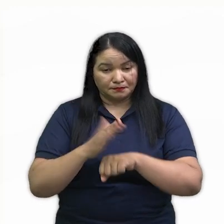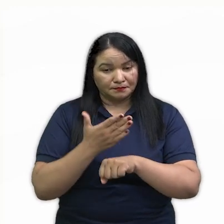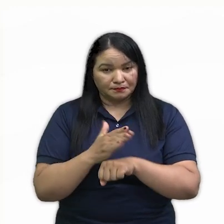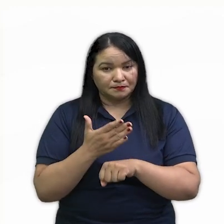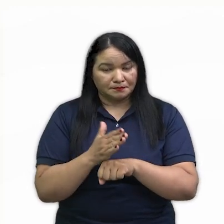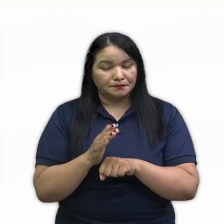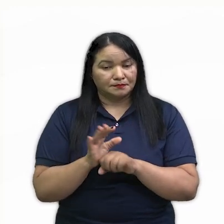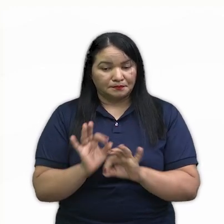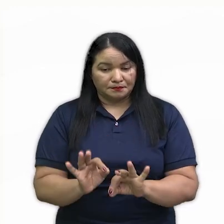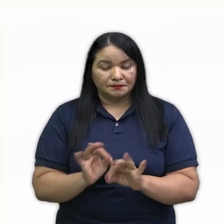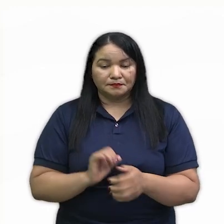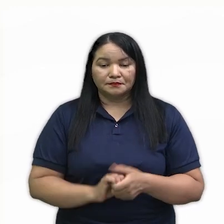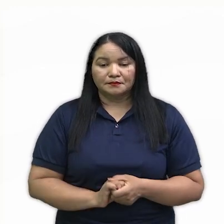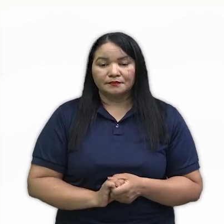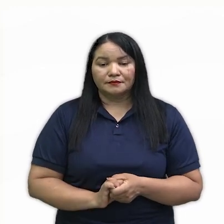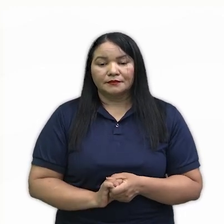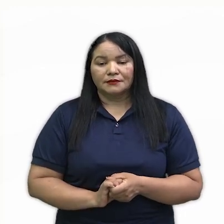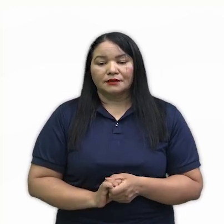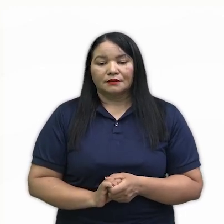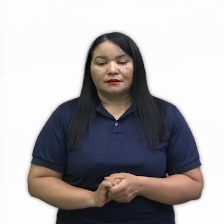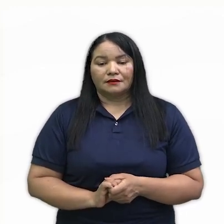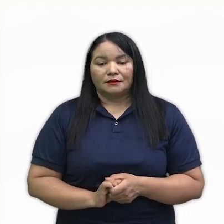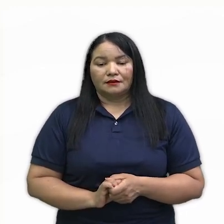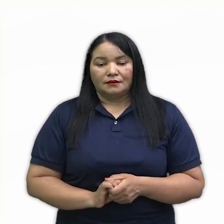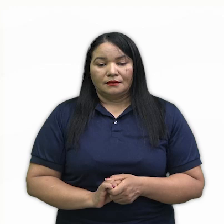exercitar, tá? Essa parte aí